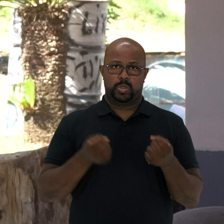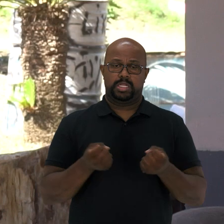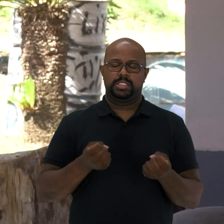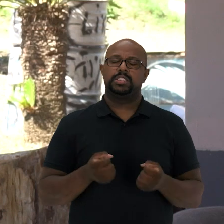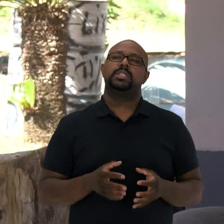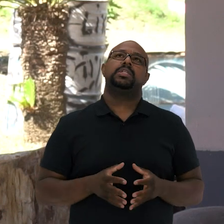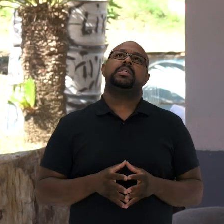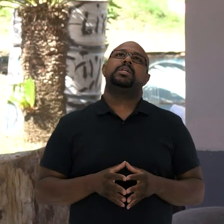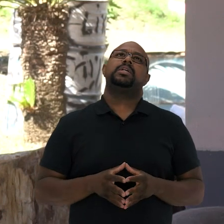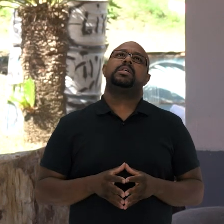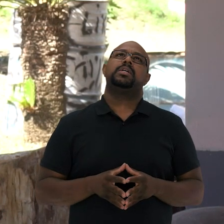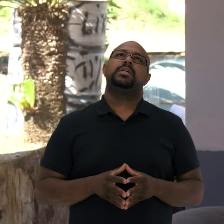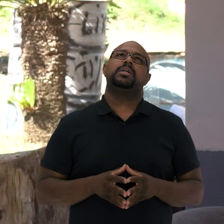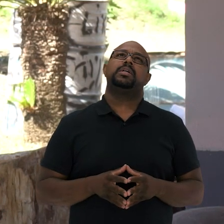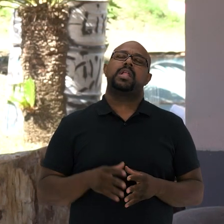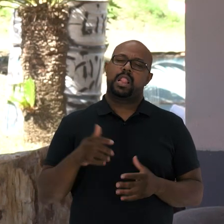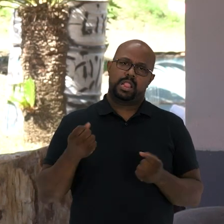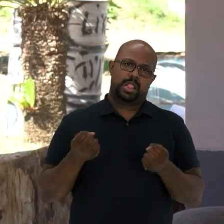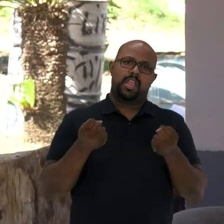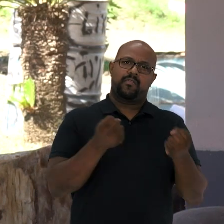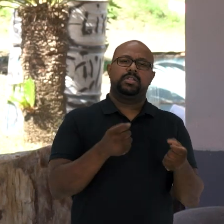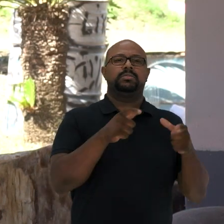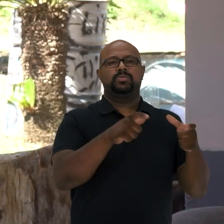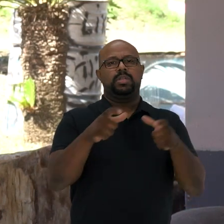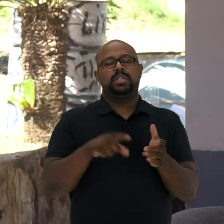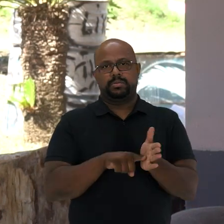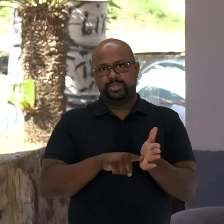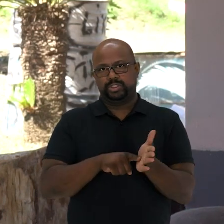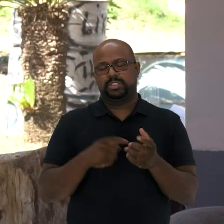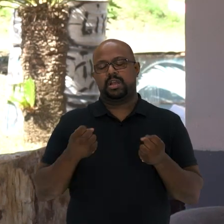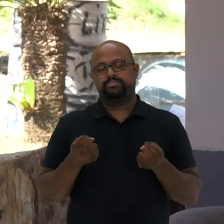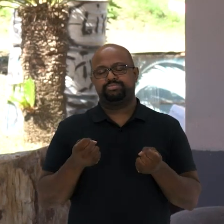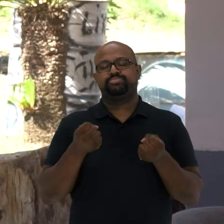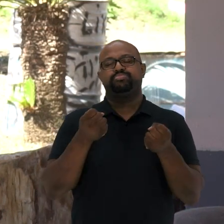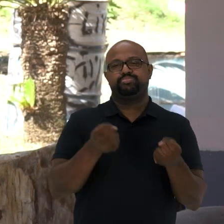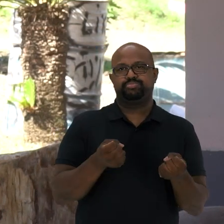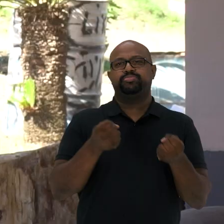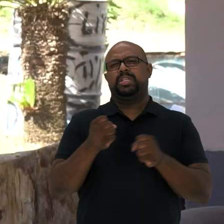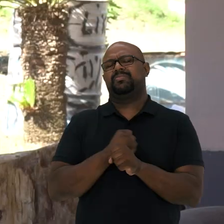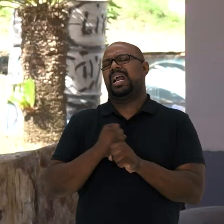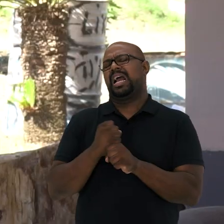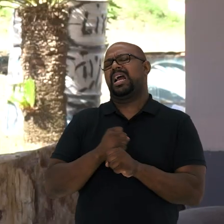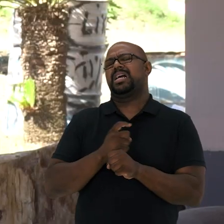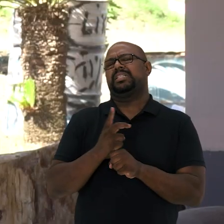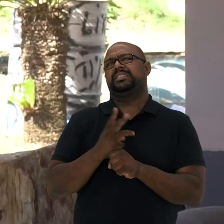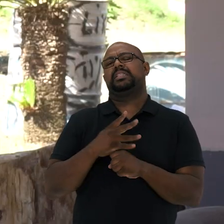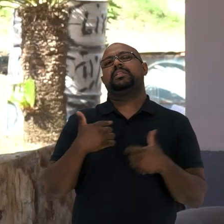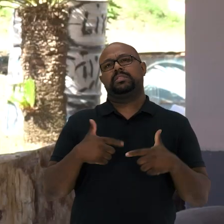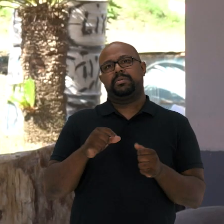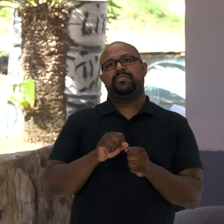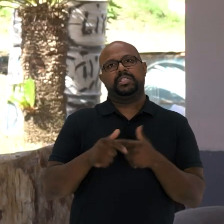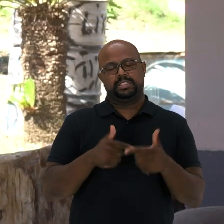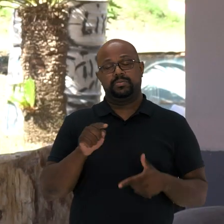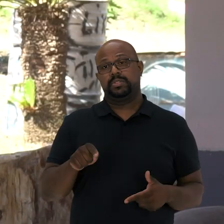motorista, né? Levando eles nos locais de pesquisa. E aí foi vários anos a gente